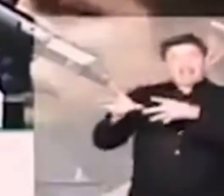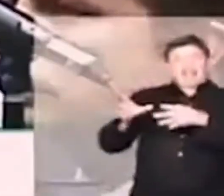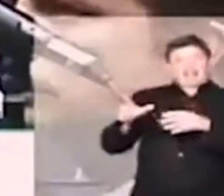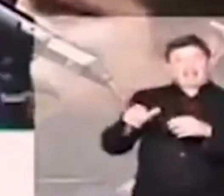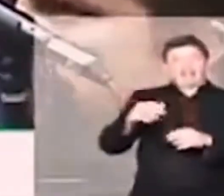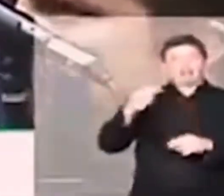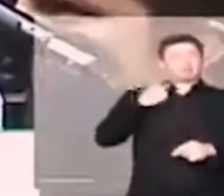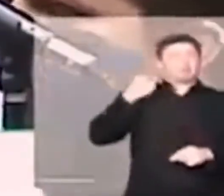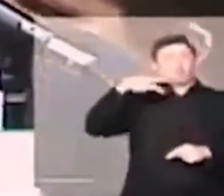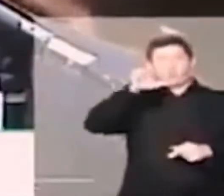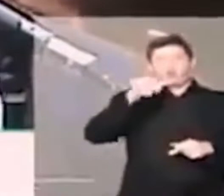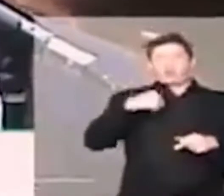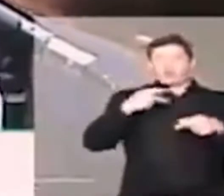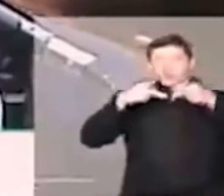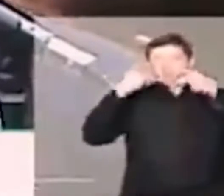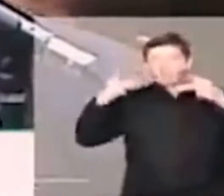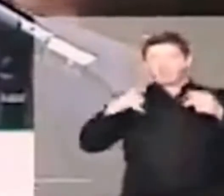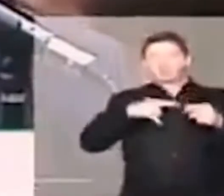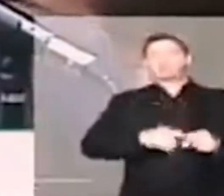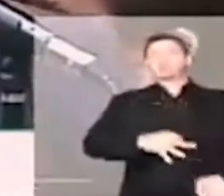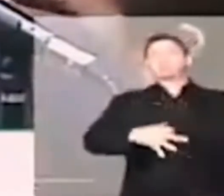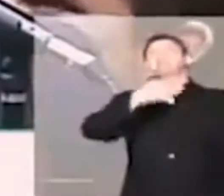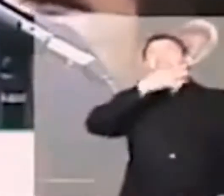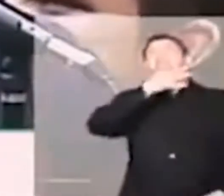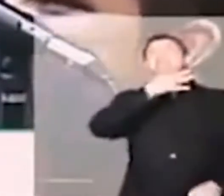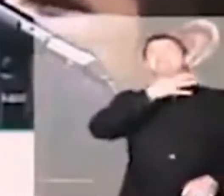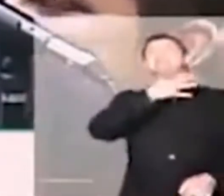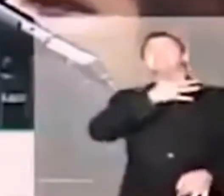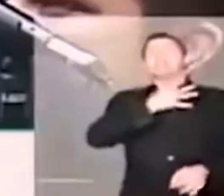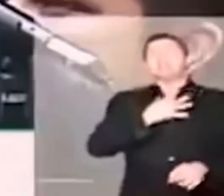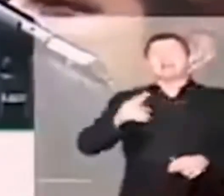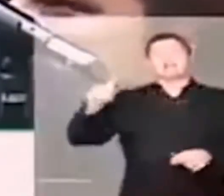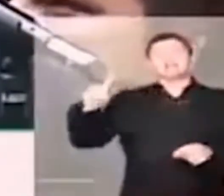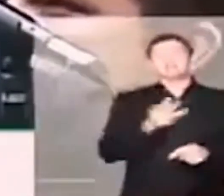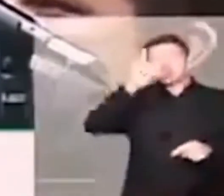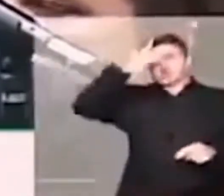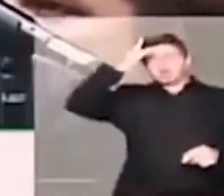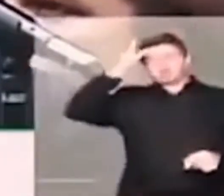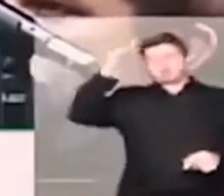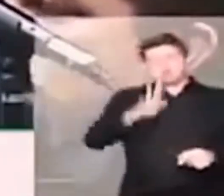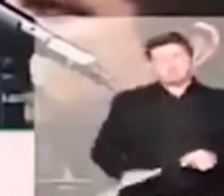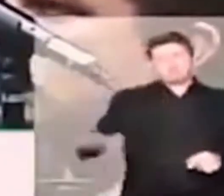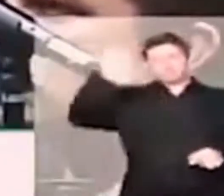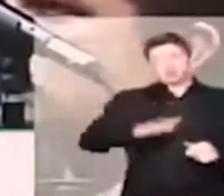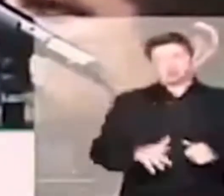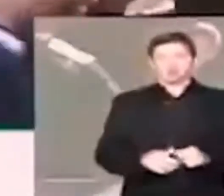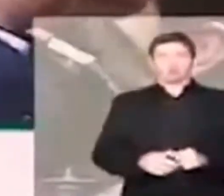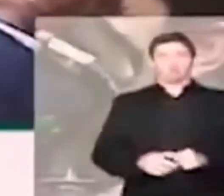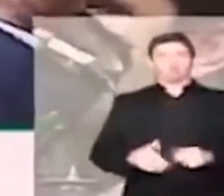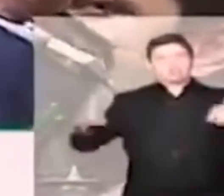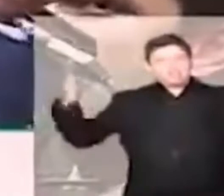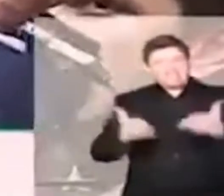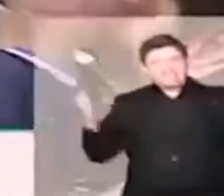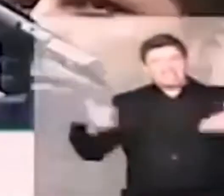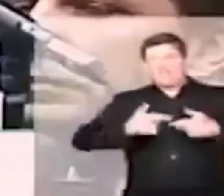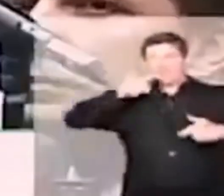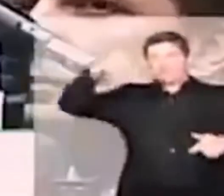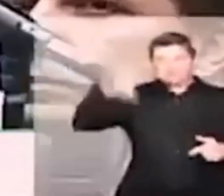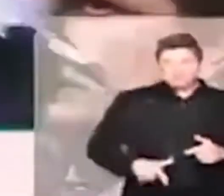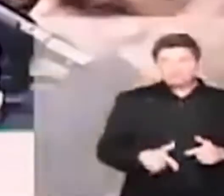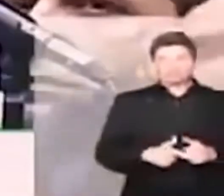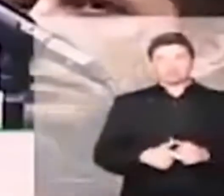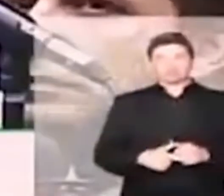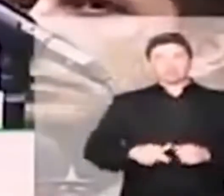Moro, dizer o que estava entalado na garganta de milhões e milhões de brasileiros. E agora eu vou